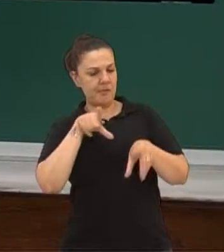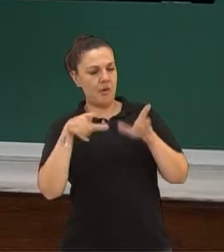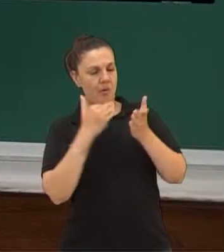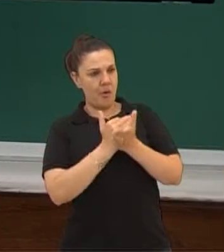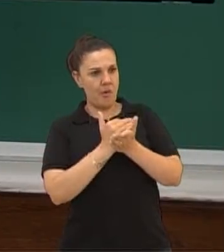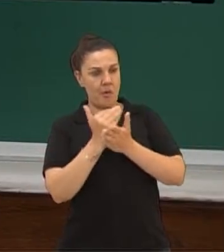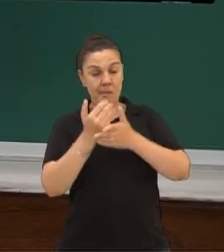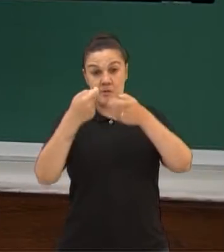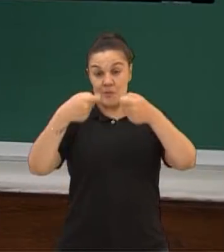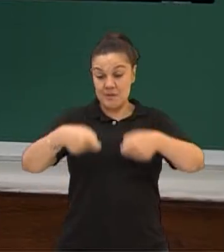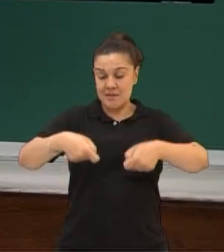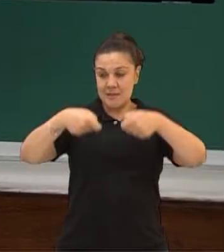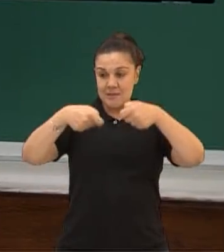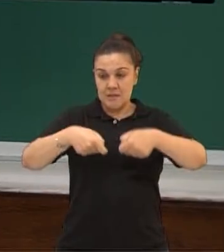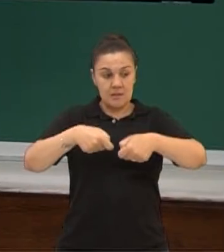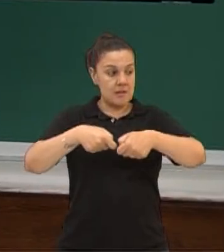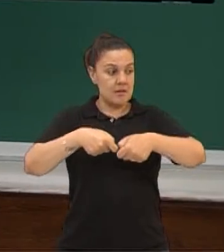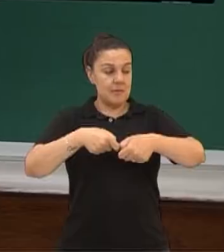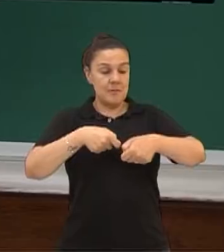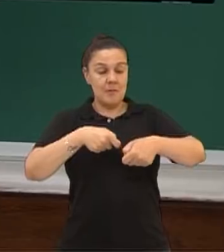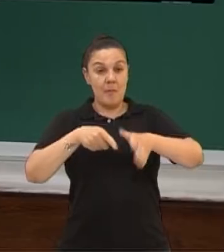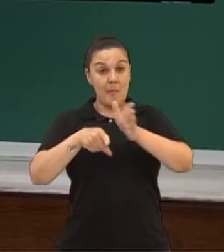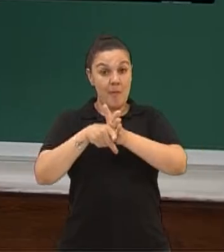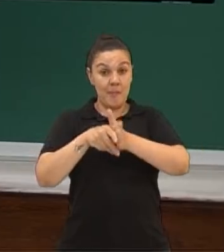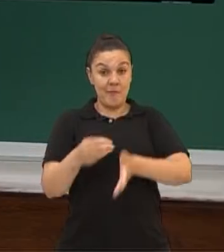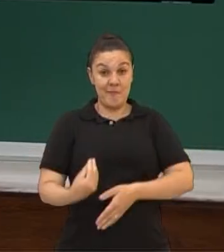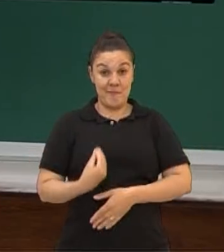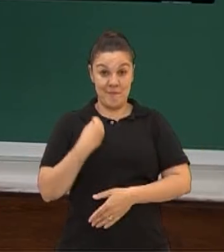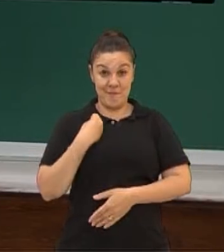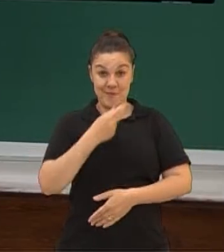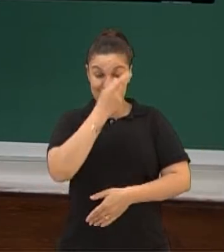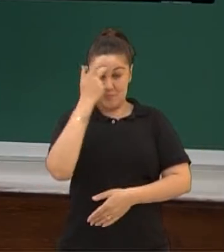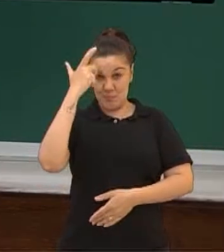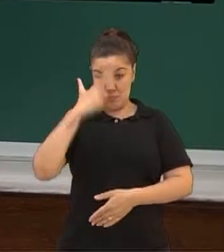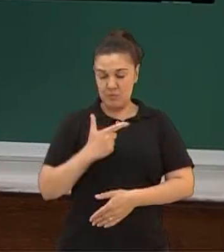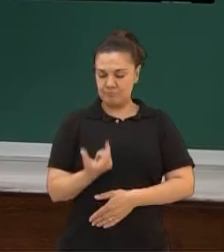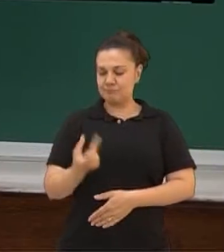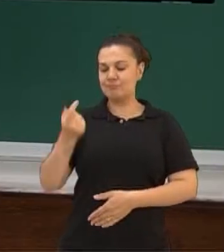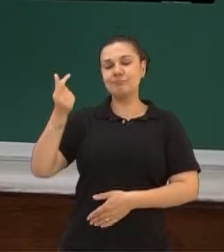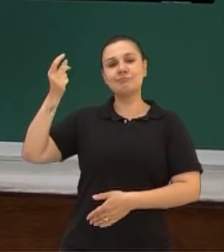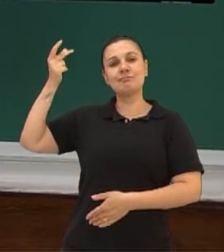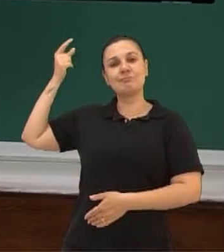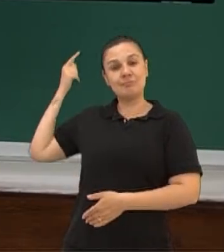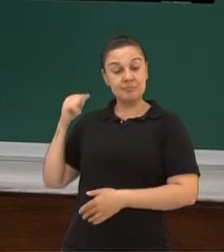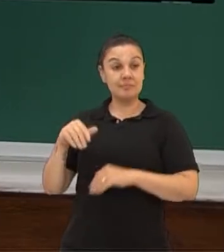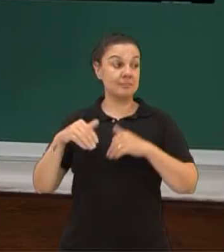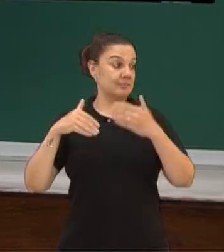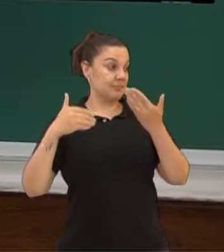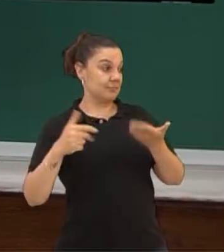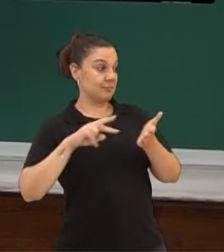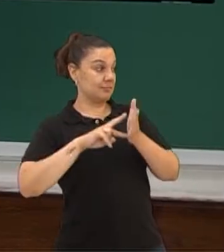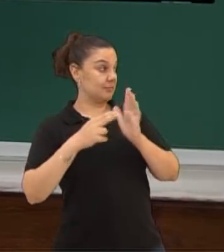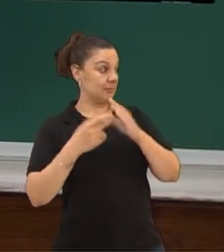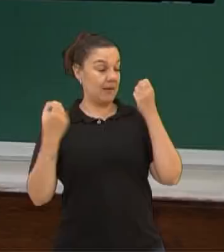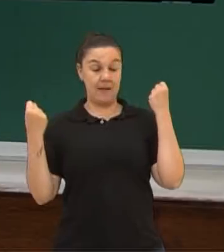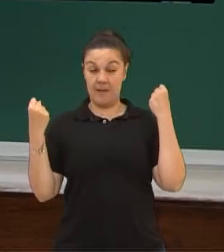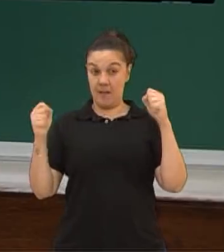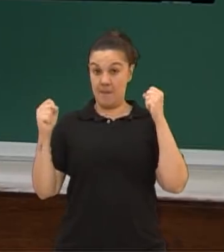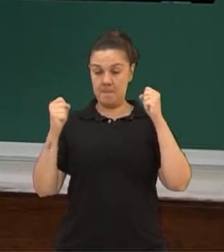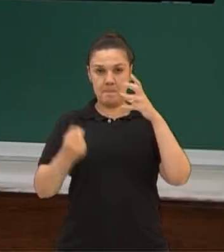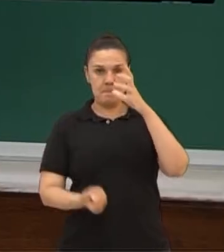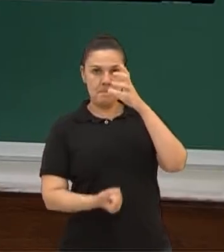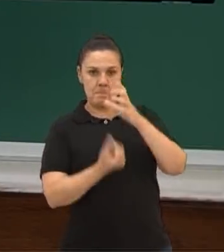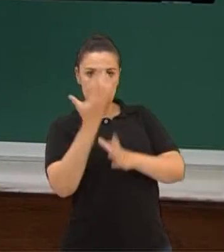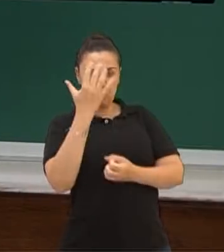início na necessidade de sobrevivência do ser humano primitivo. Ou seja, a educação física ela começa a